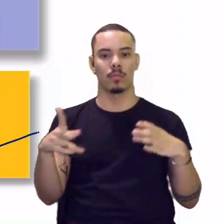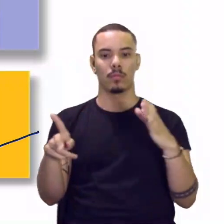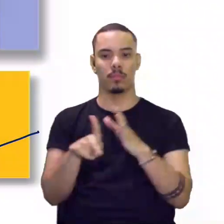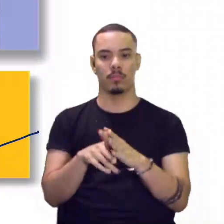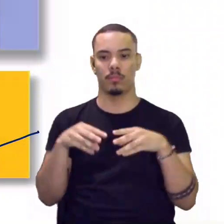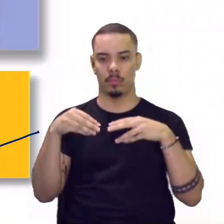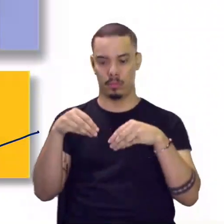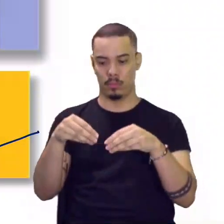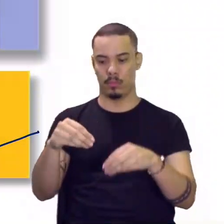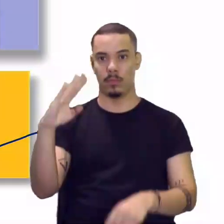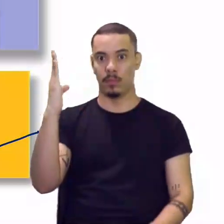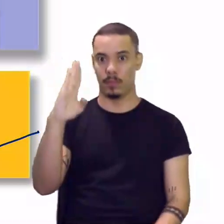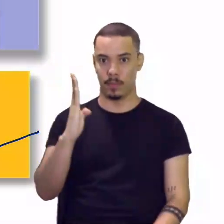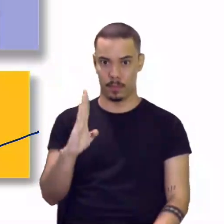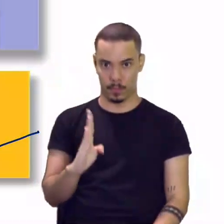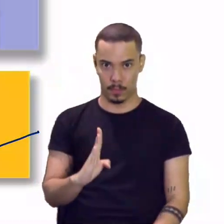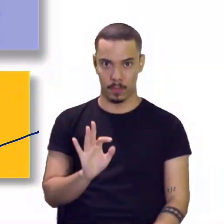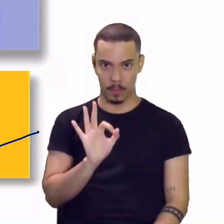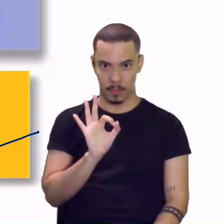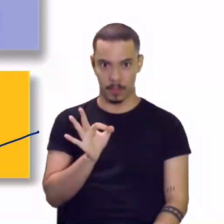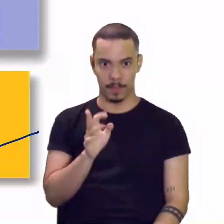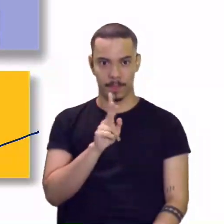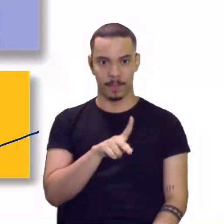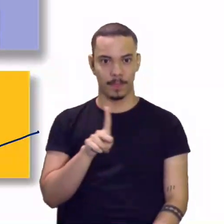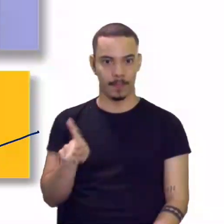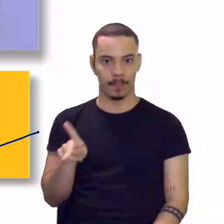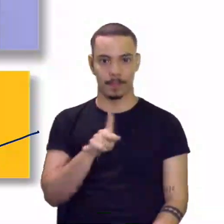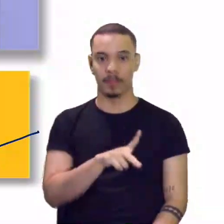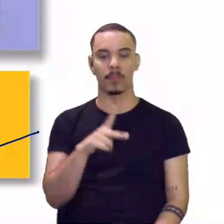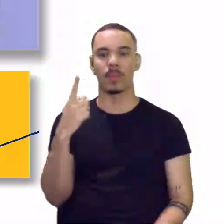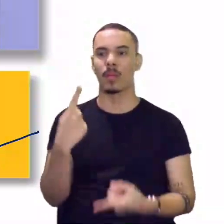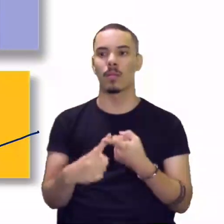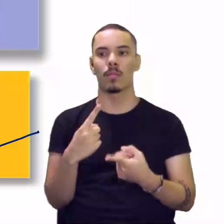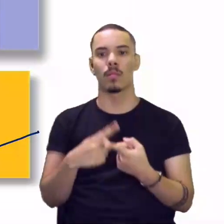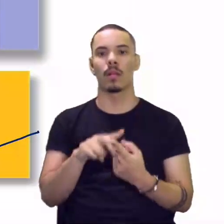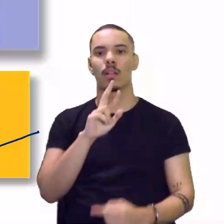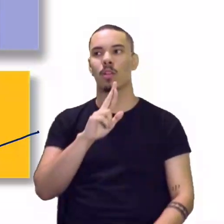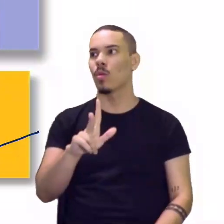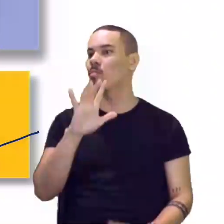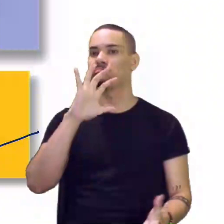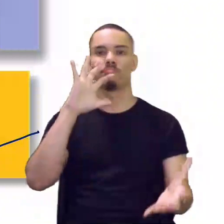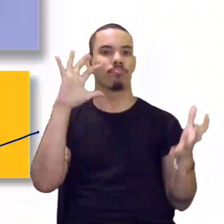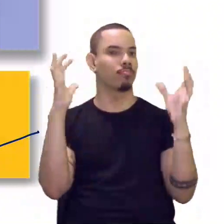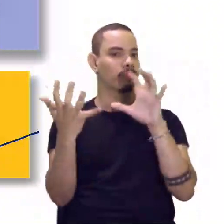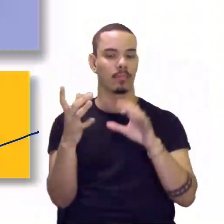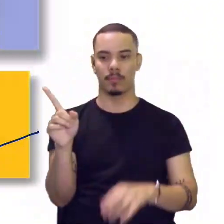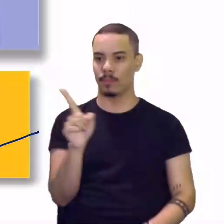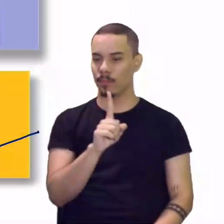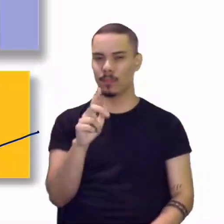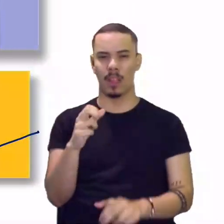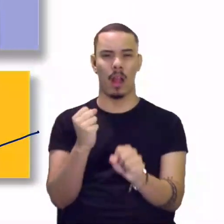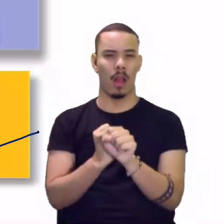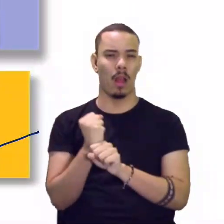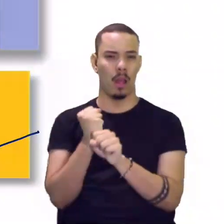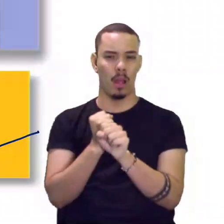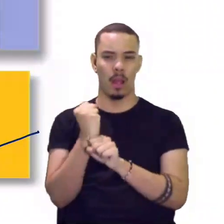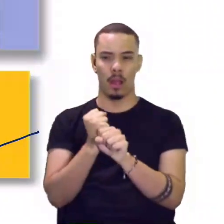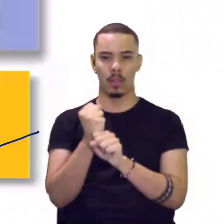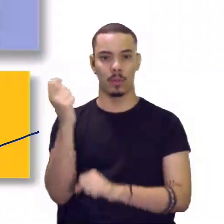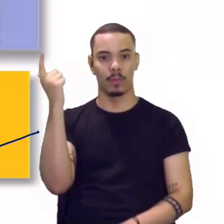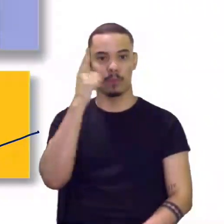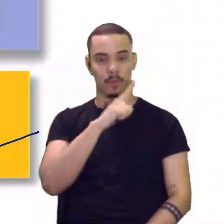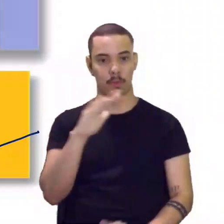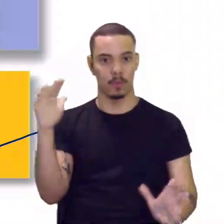do território brasileiro, né, professor Jorge, que não se deu do dia para a noite. Foram anos e anos até